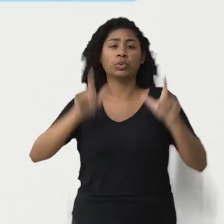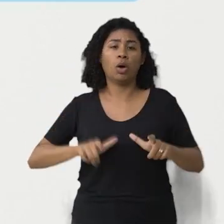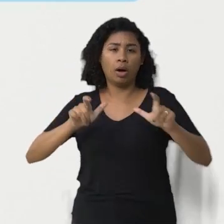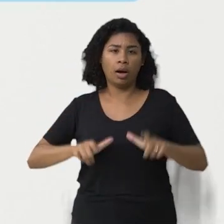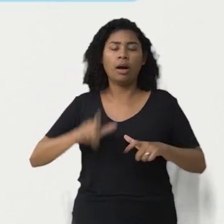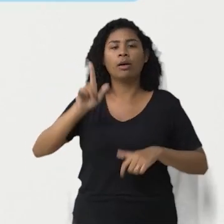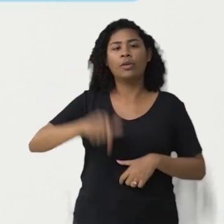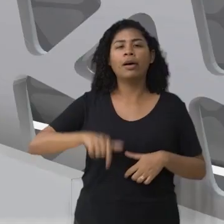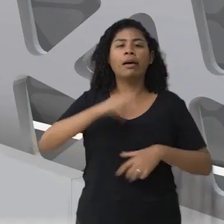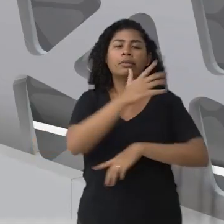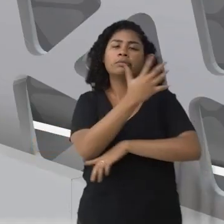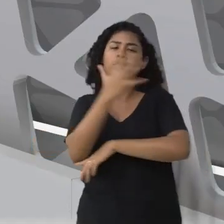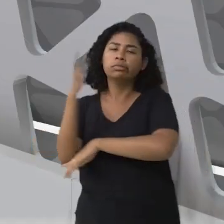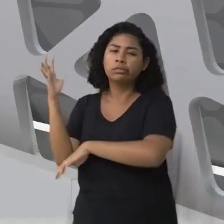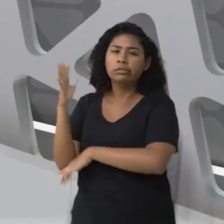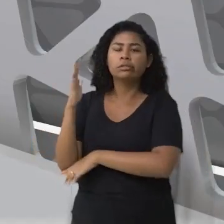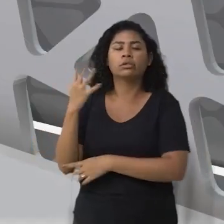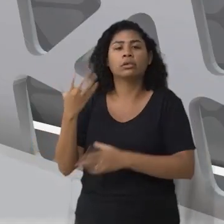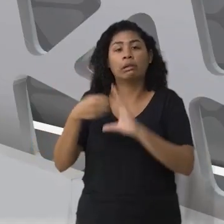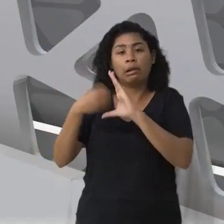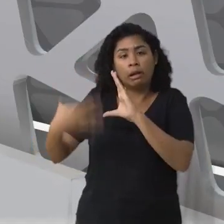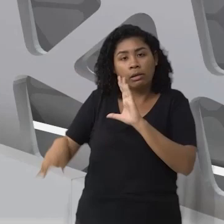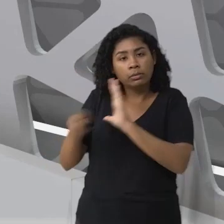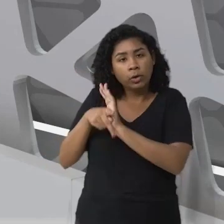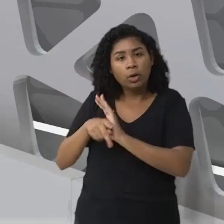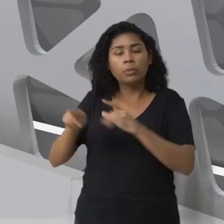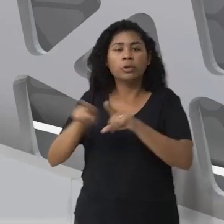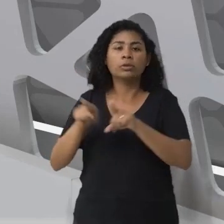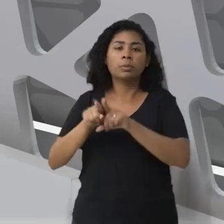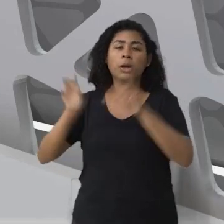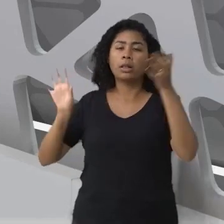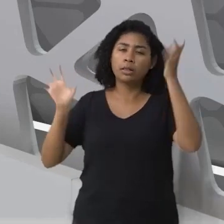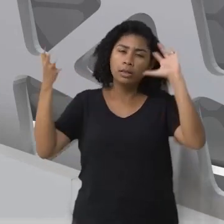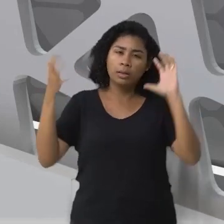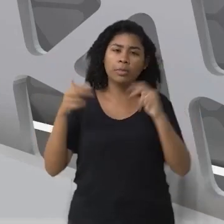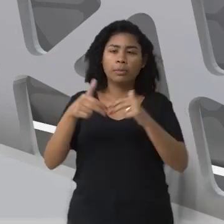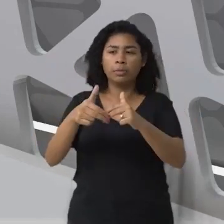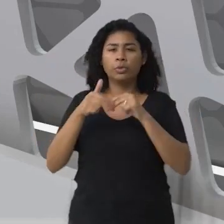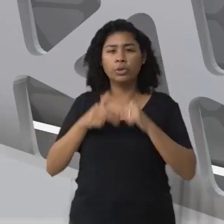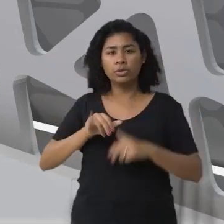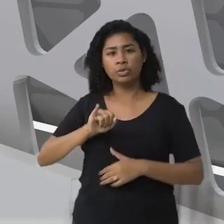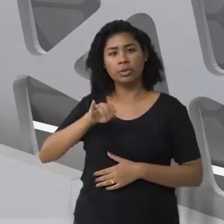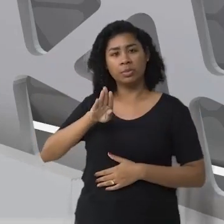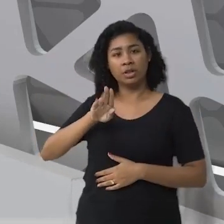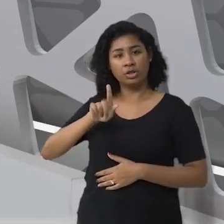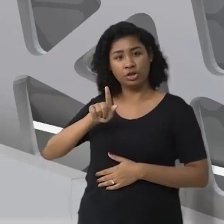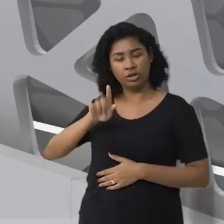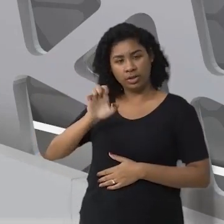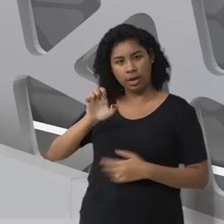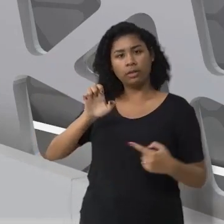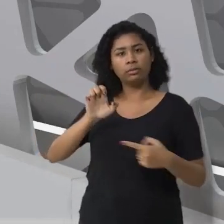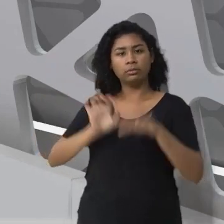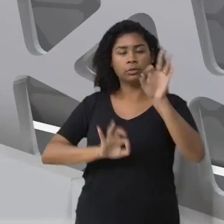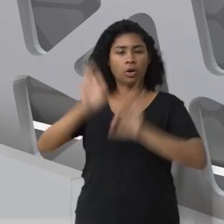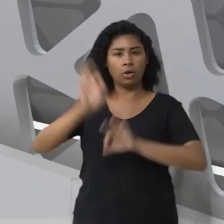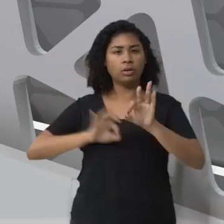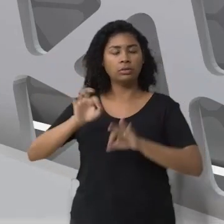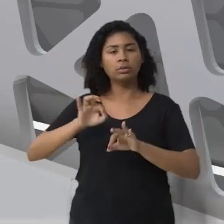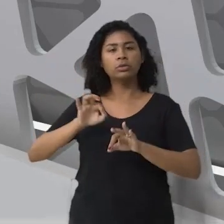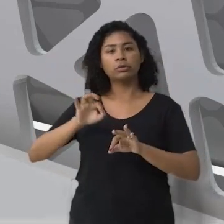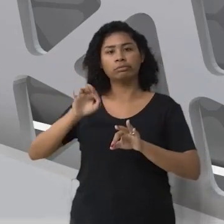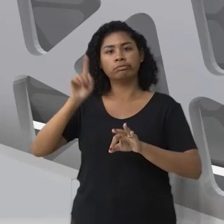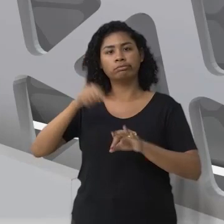de clima. Então, a gente observa que o IBGE, ele acabou dividindo as regiões de acordo com essas características,